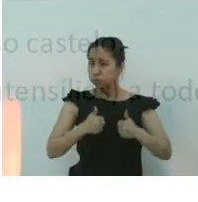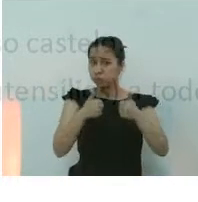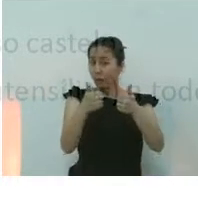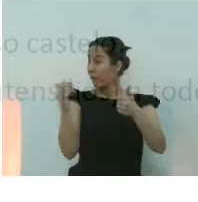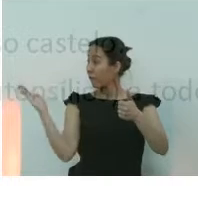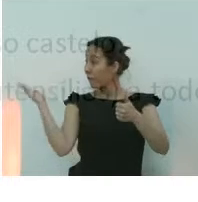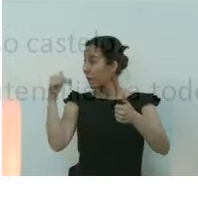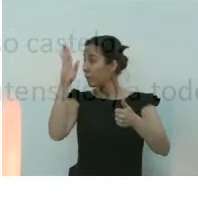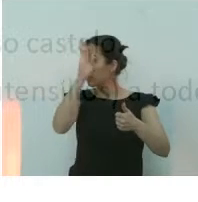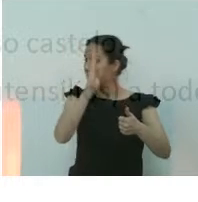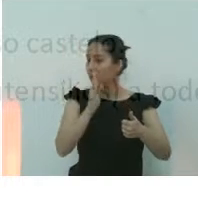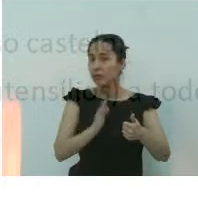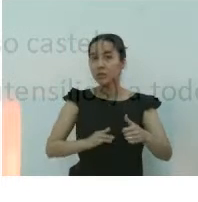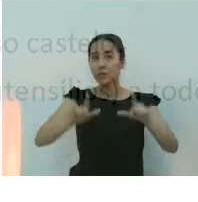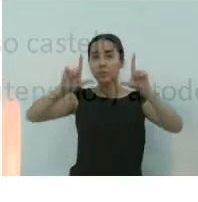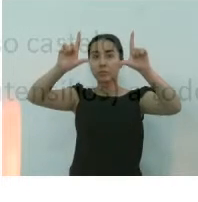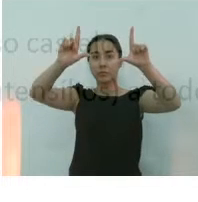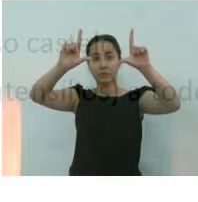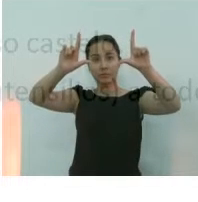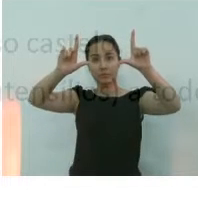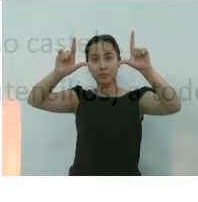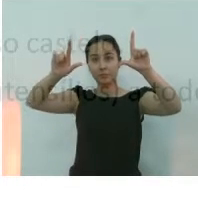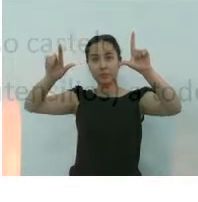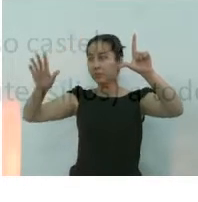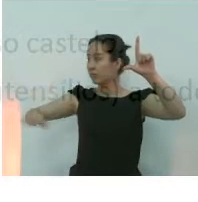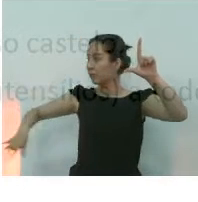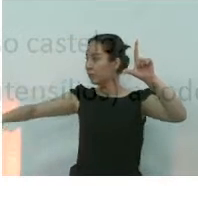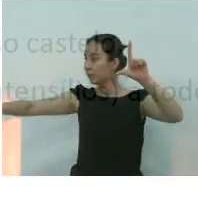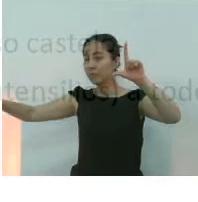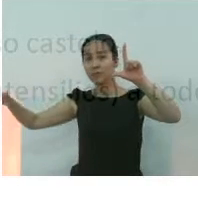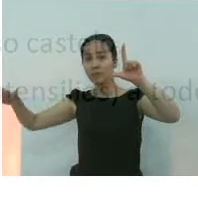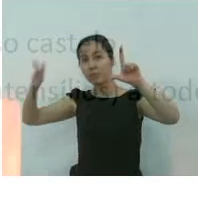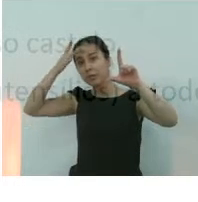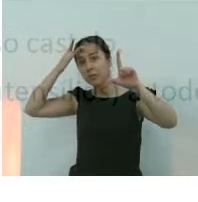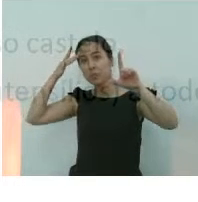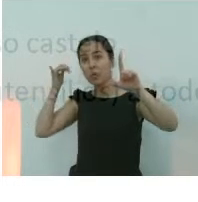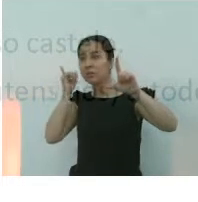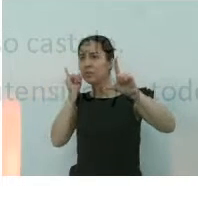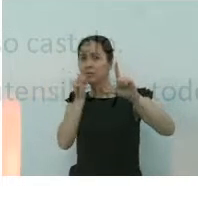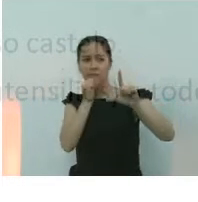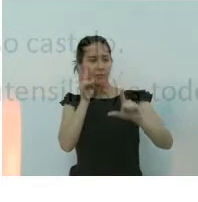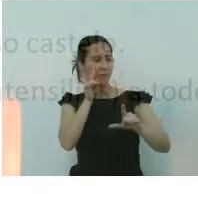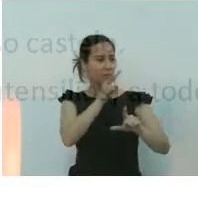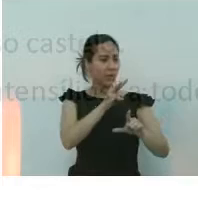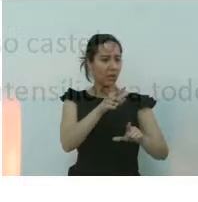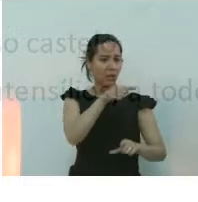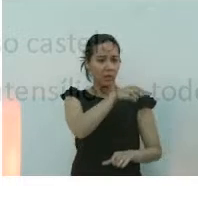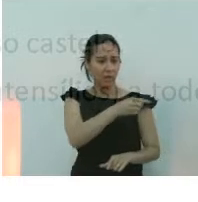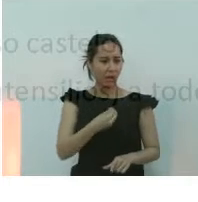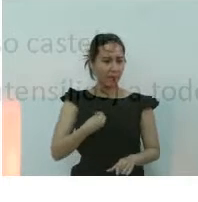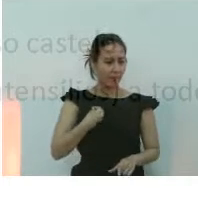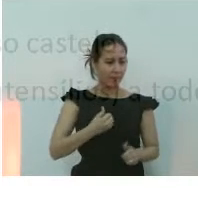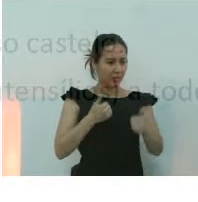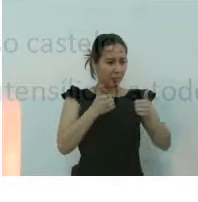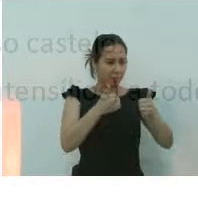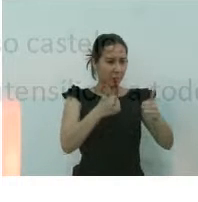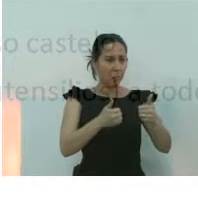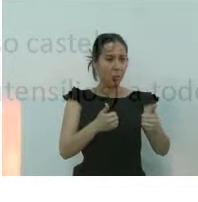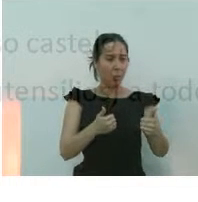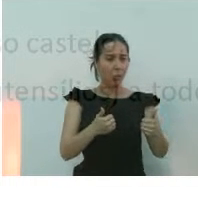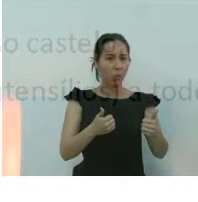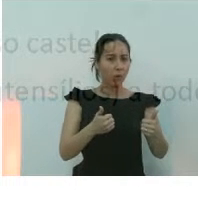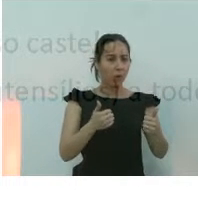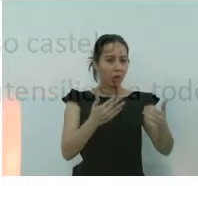família um país de oportunidades clima tropical vida em abundância e riqueza mineral no país